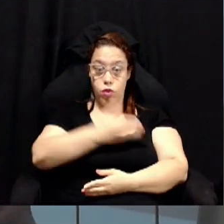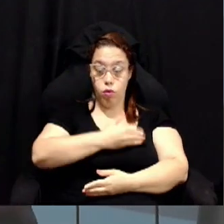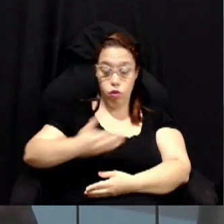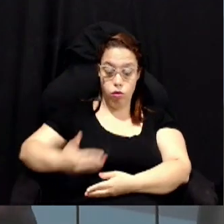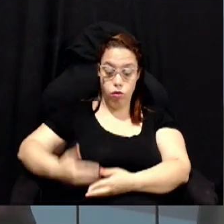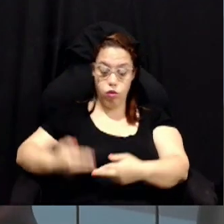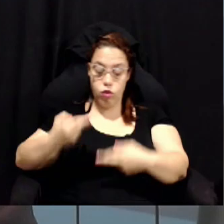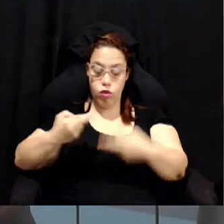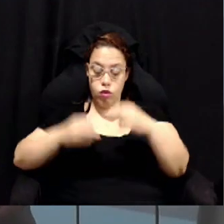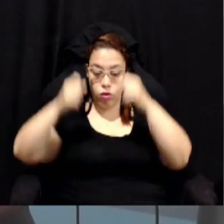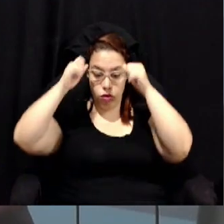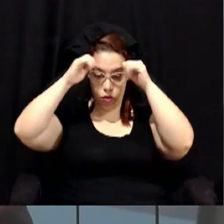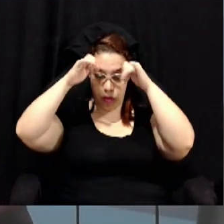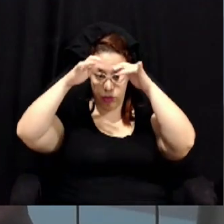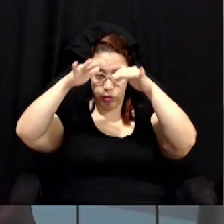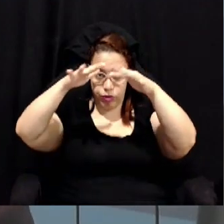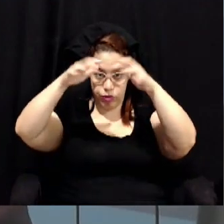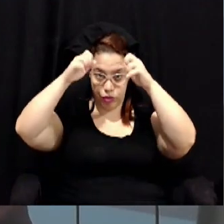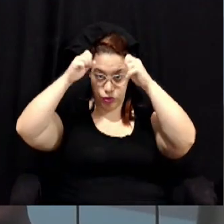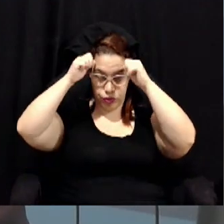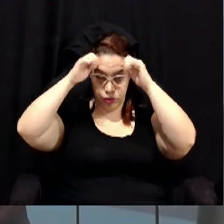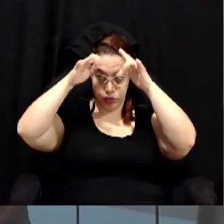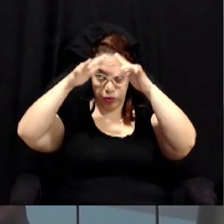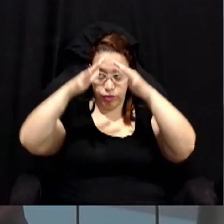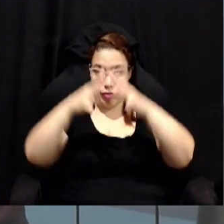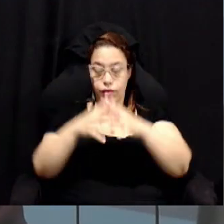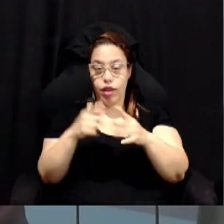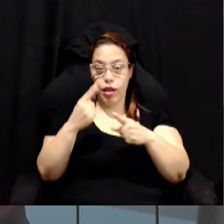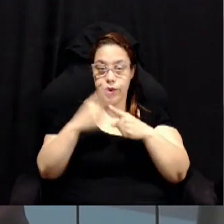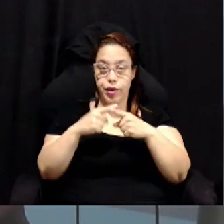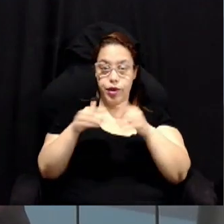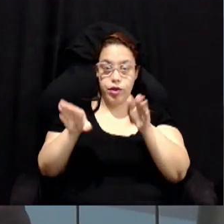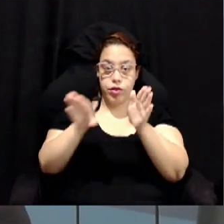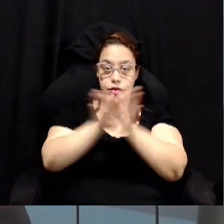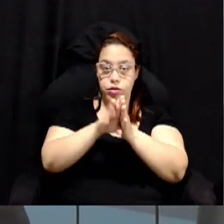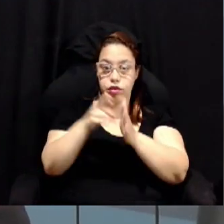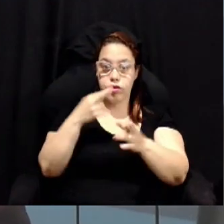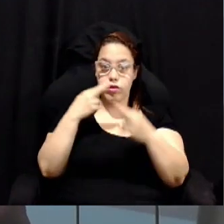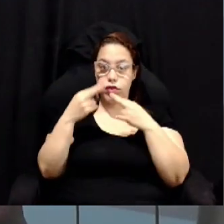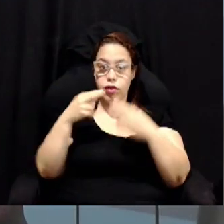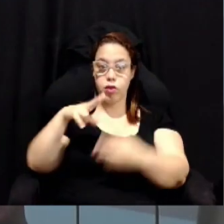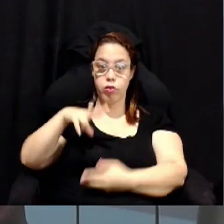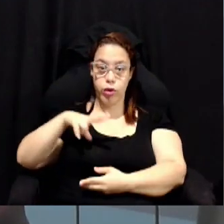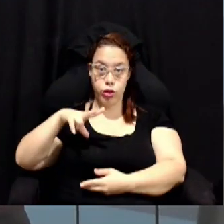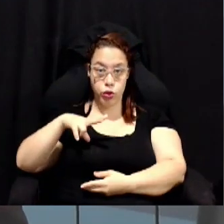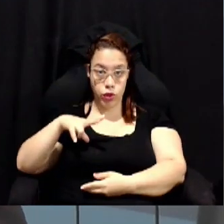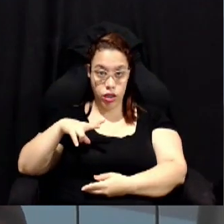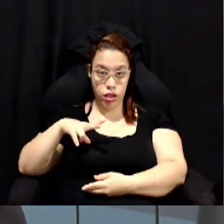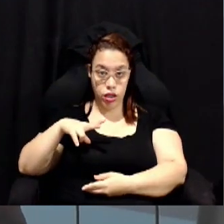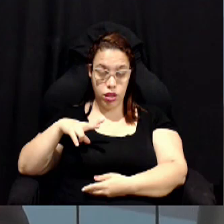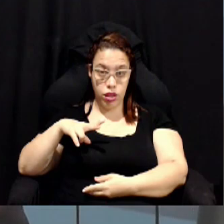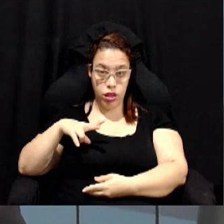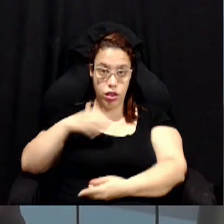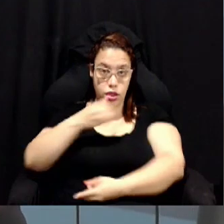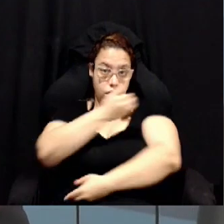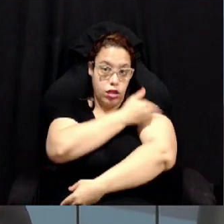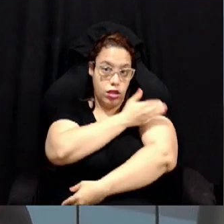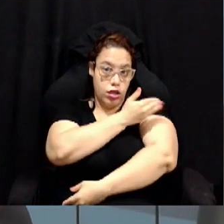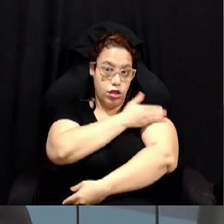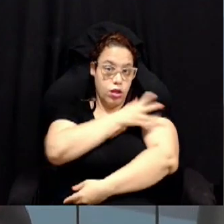autismo. Porque o que me chega de relato é que na escola particular, esse preconceito velado é muito